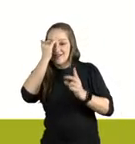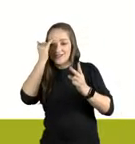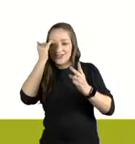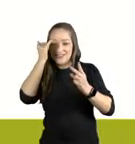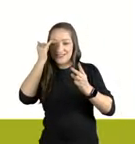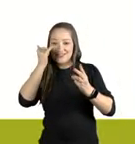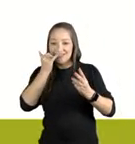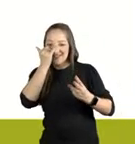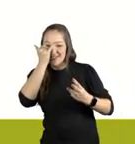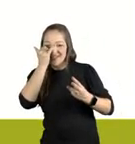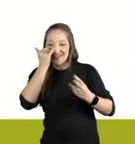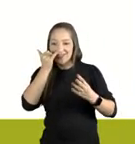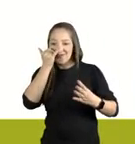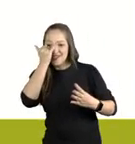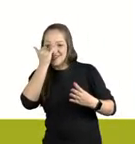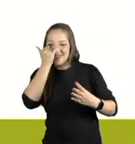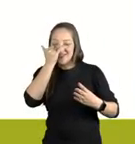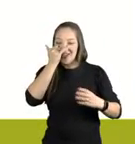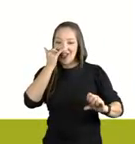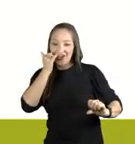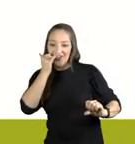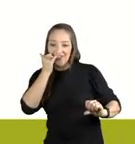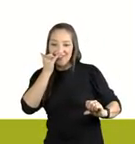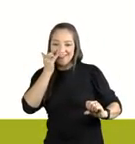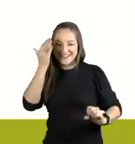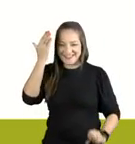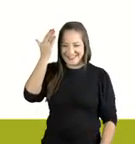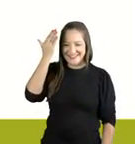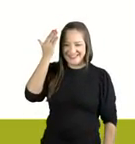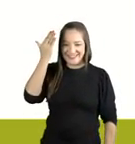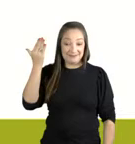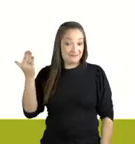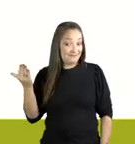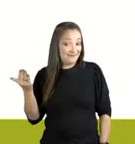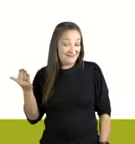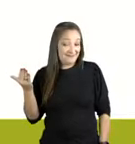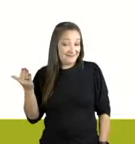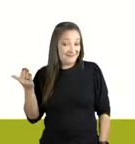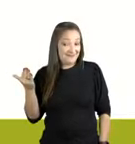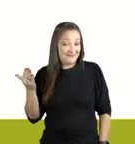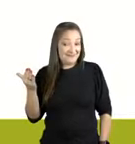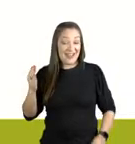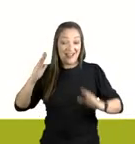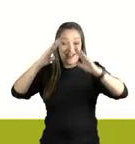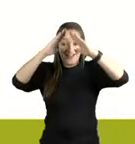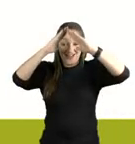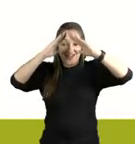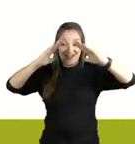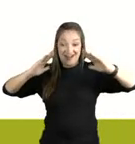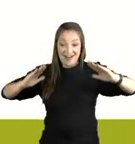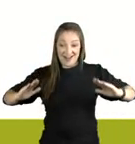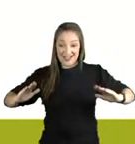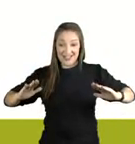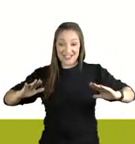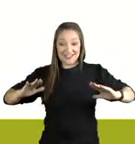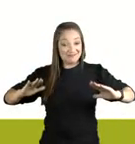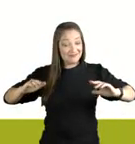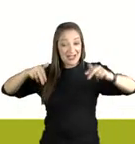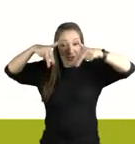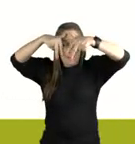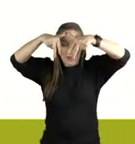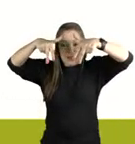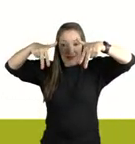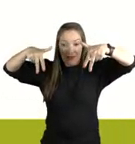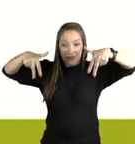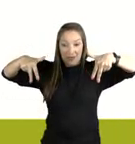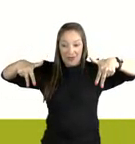engana 6, que engana 9, que assim vai. Né? Então, é a famosa pirâmide. Né? Então, todo mundo conhece pessoas que ganharam